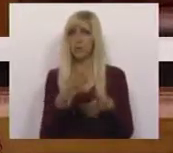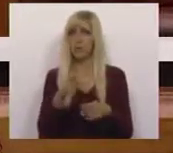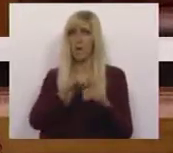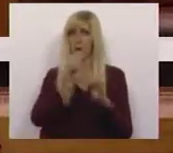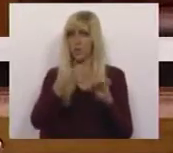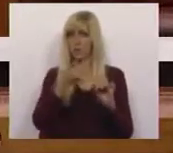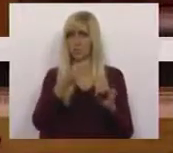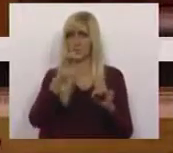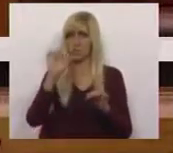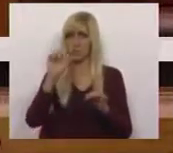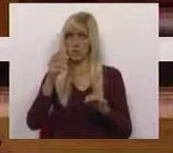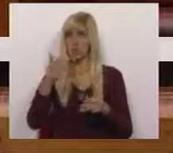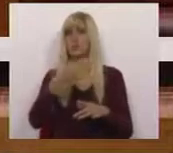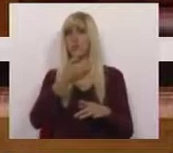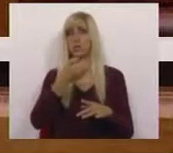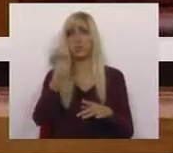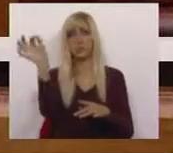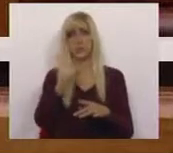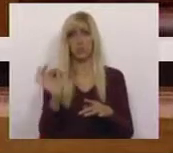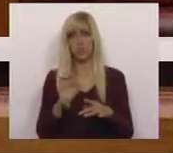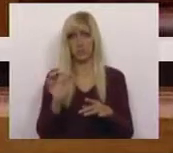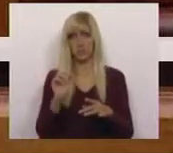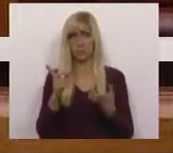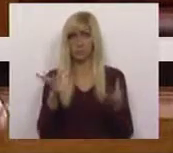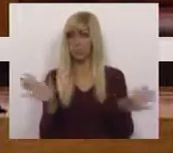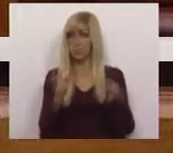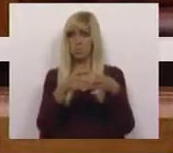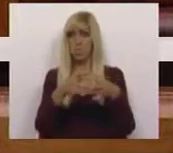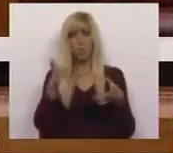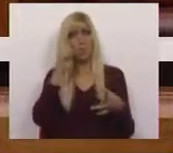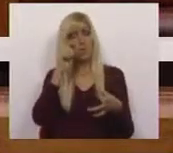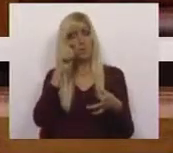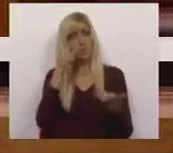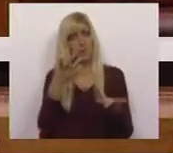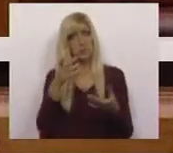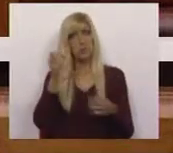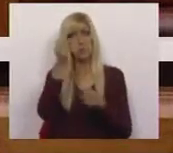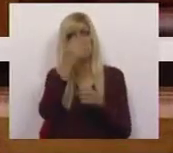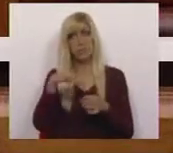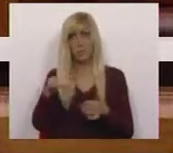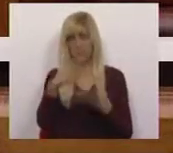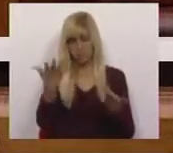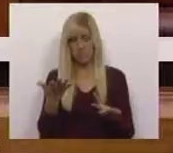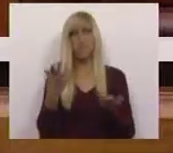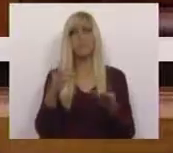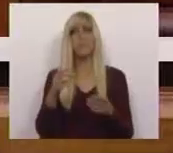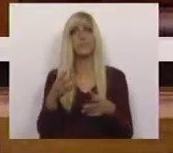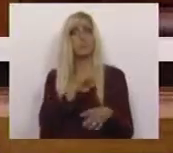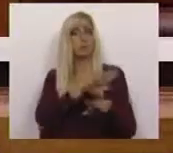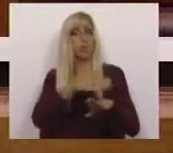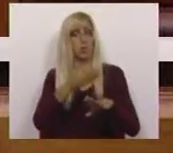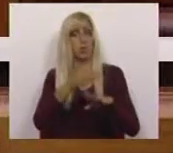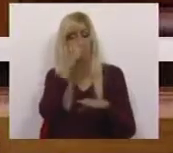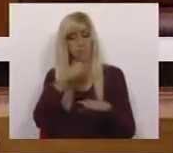aumento em 15% do Corpo de Vigilantes da Natureza. O reforço destes meios humanos no terreno, juntamente com o